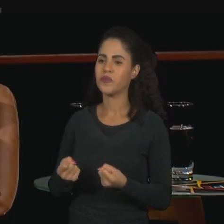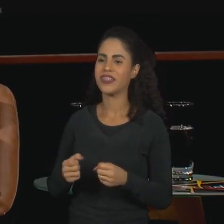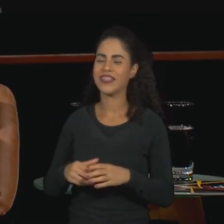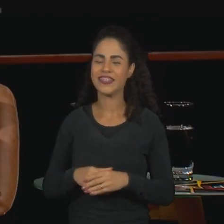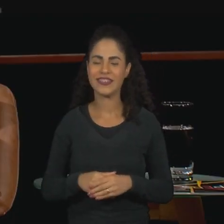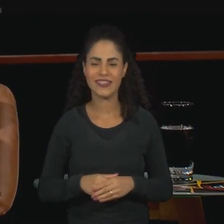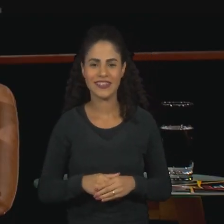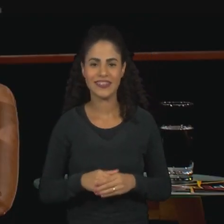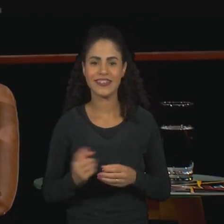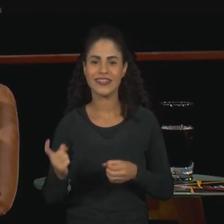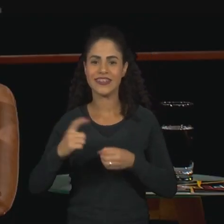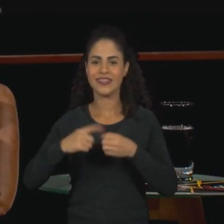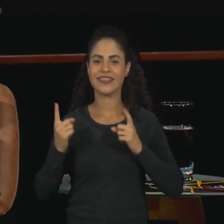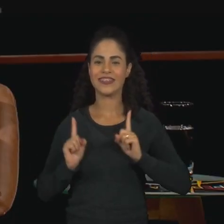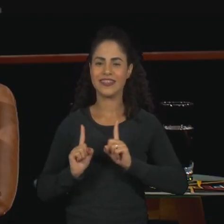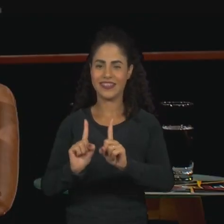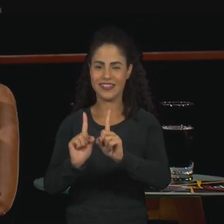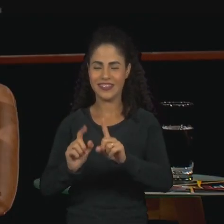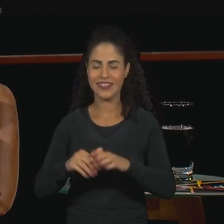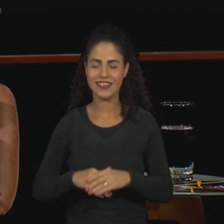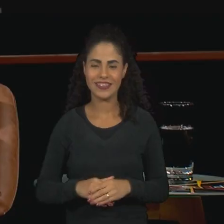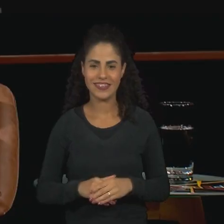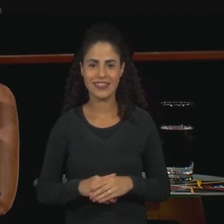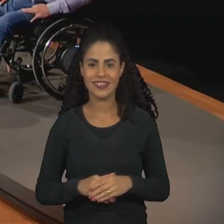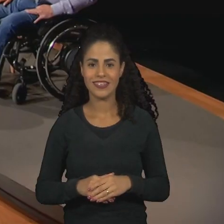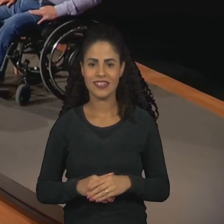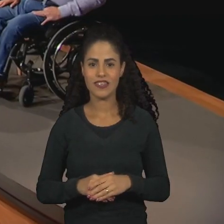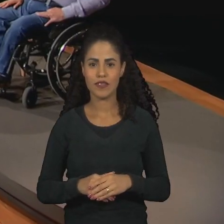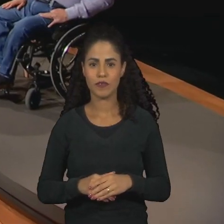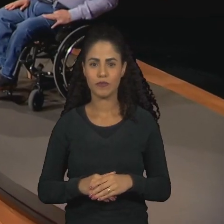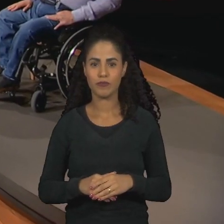ser. Voltamos já com Gilberto Salvador.